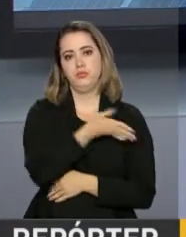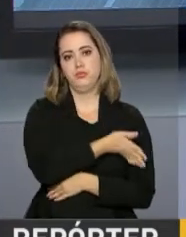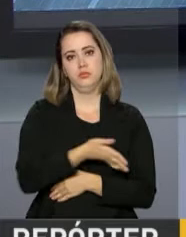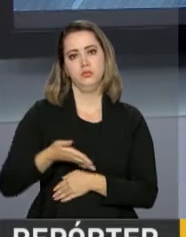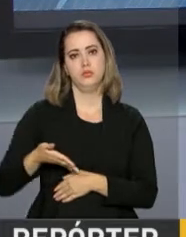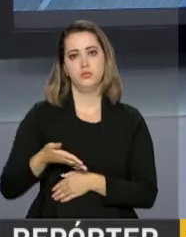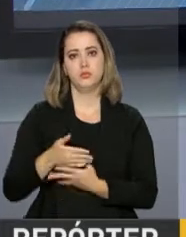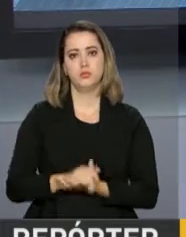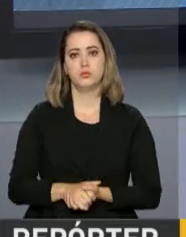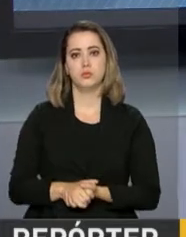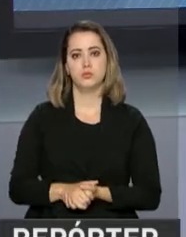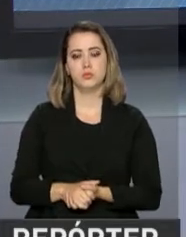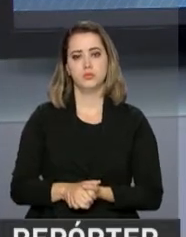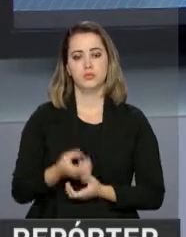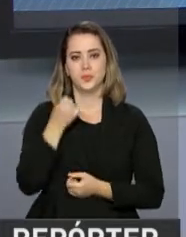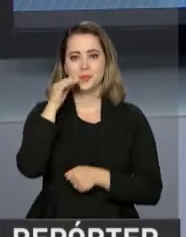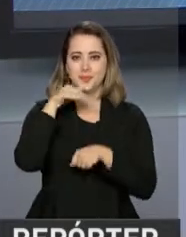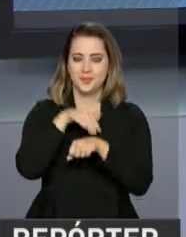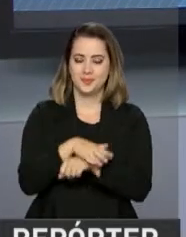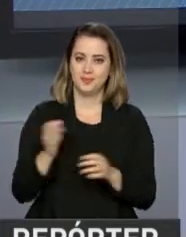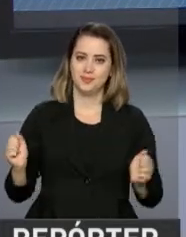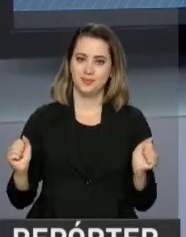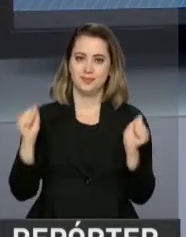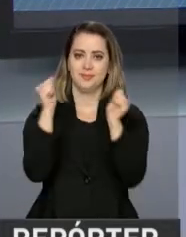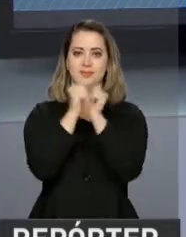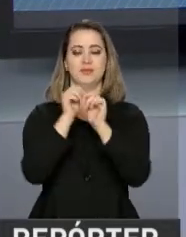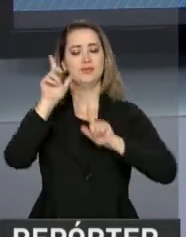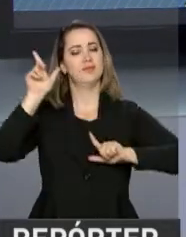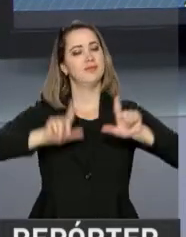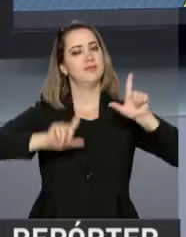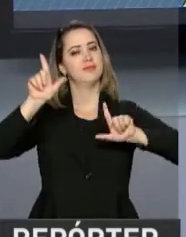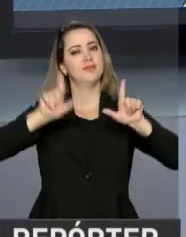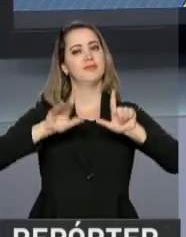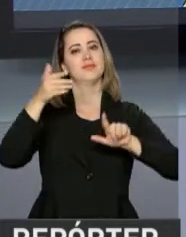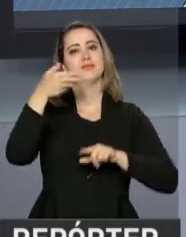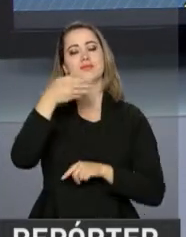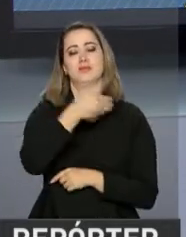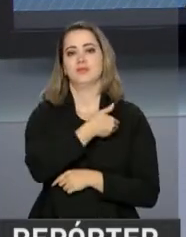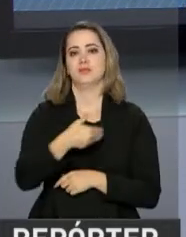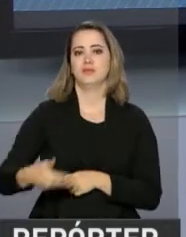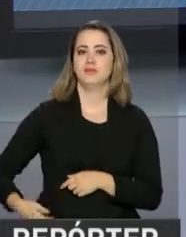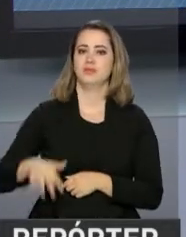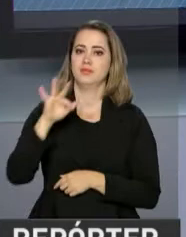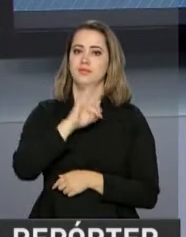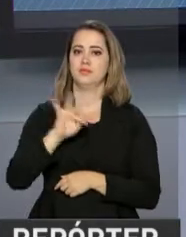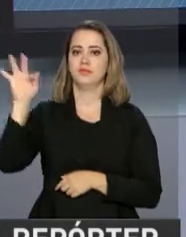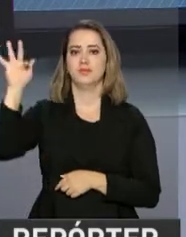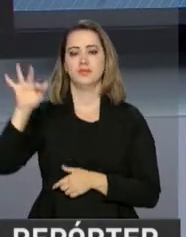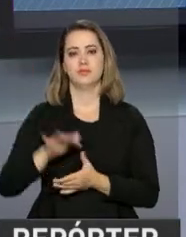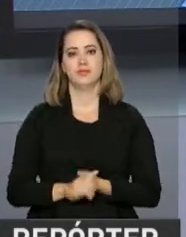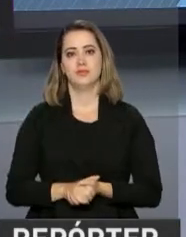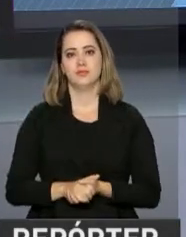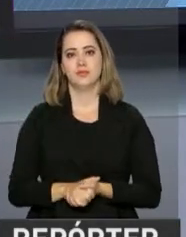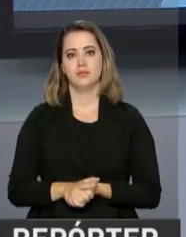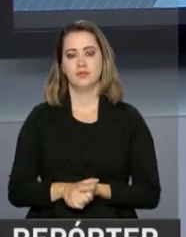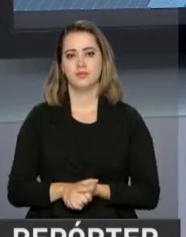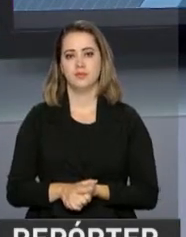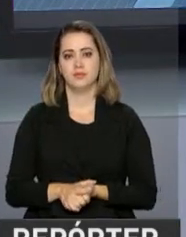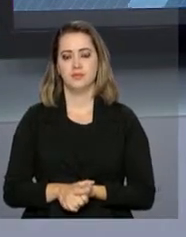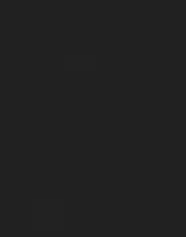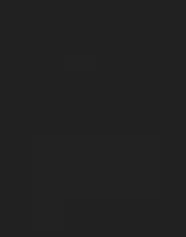nbr na internet uma ótima noite pra você continue aqui com a gente na nbr a tv do governo federal